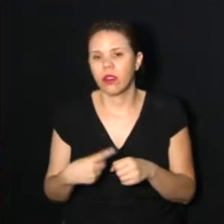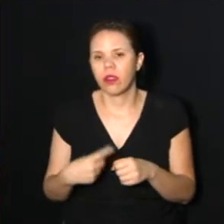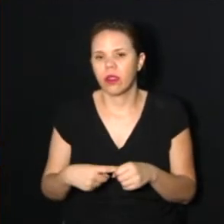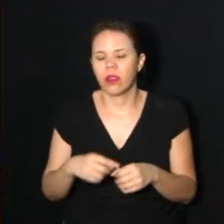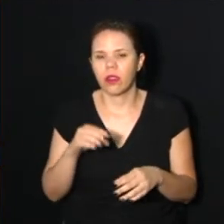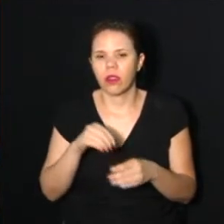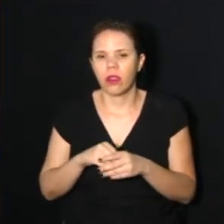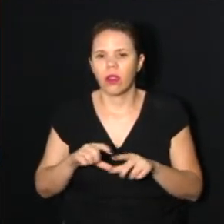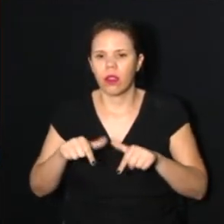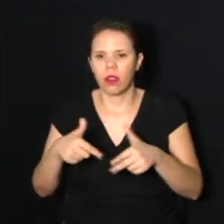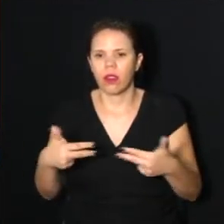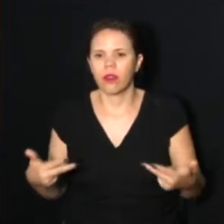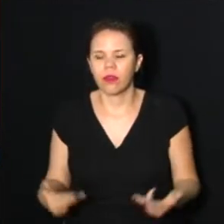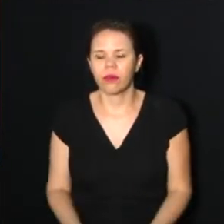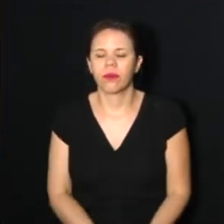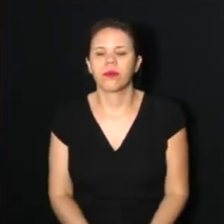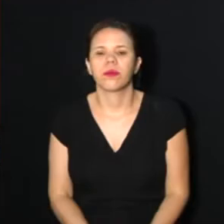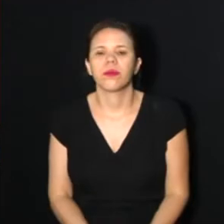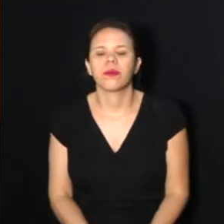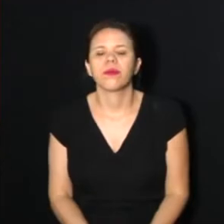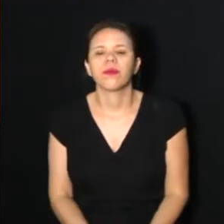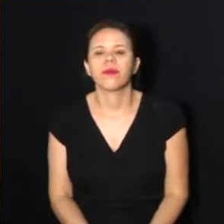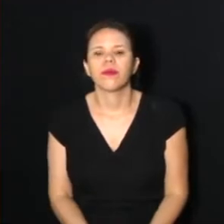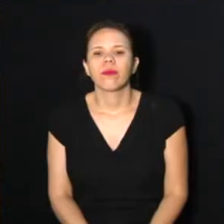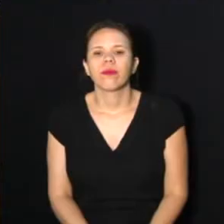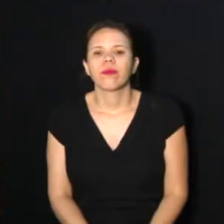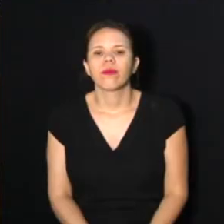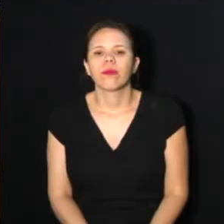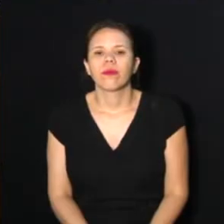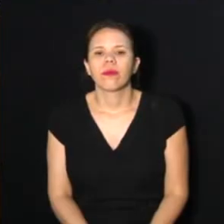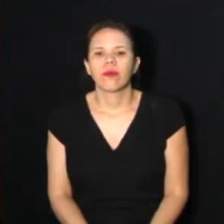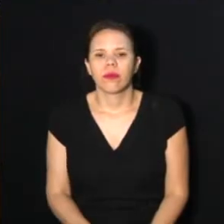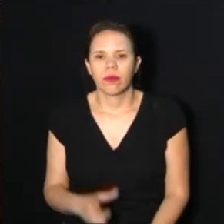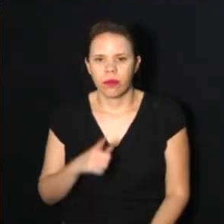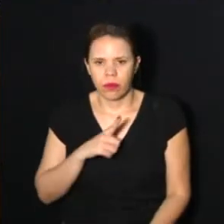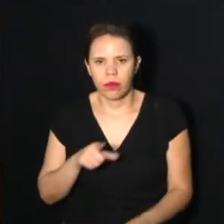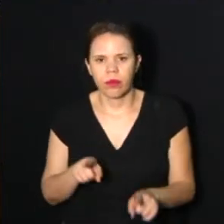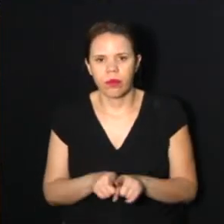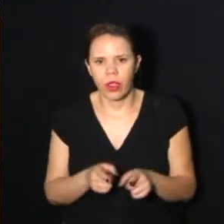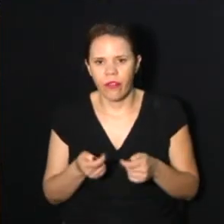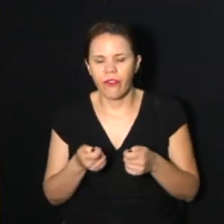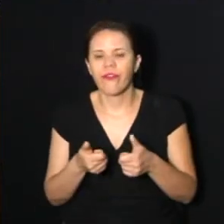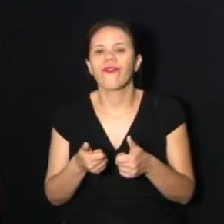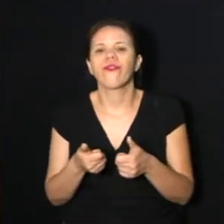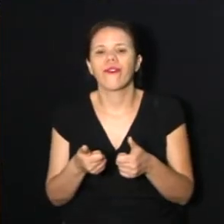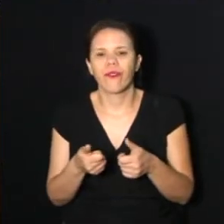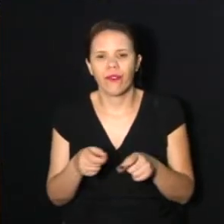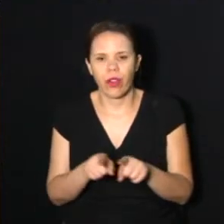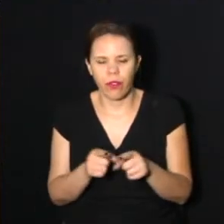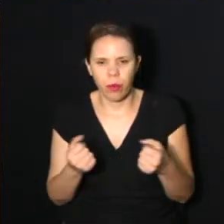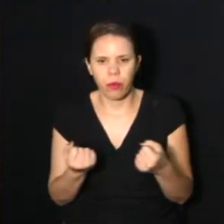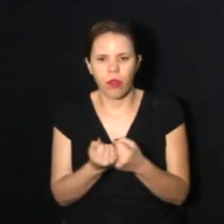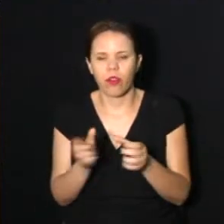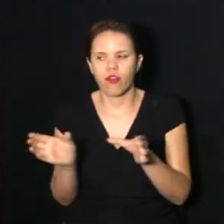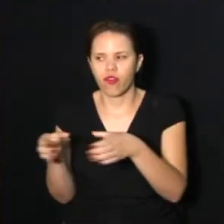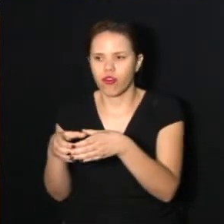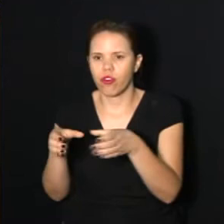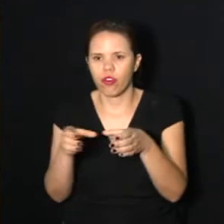providências. Também existe um parecer? Existe um parecer favorável da, da Coordenadoria de Apoio às